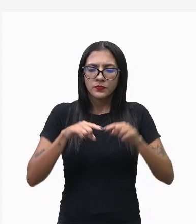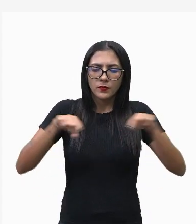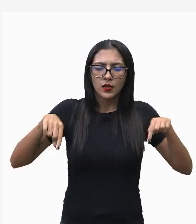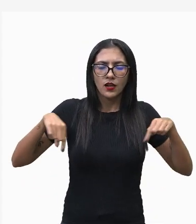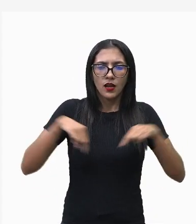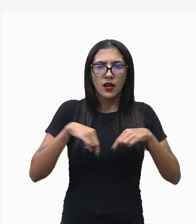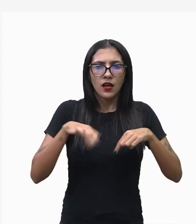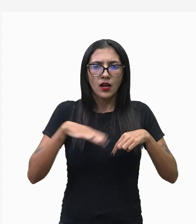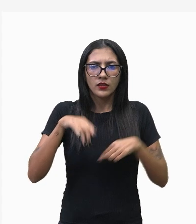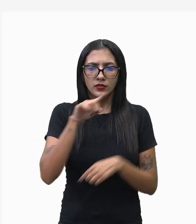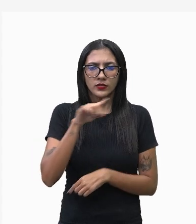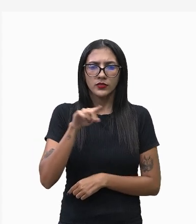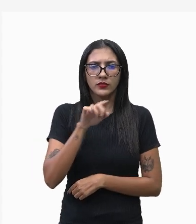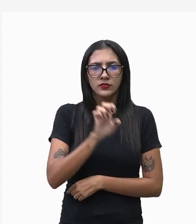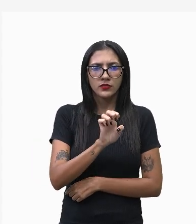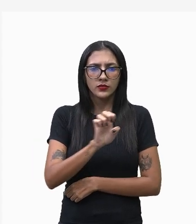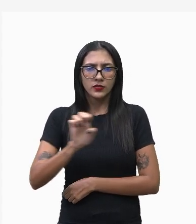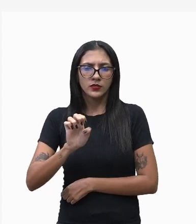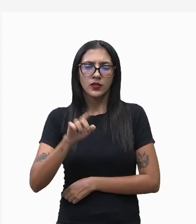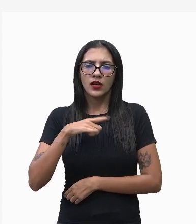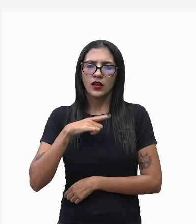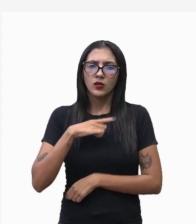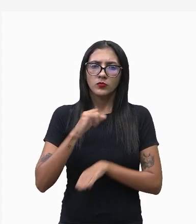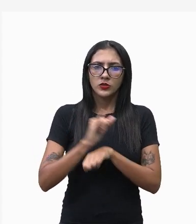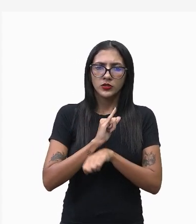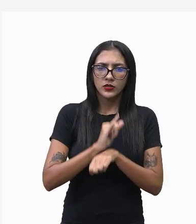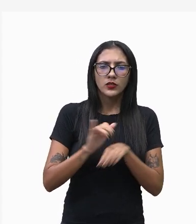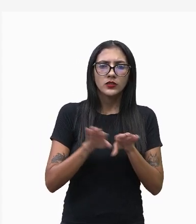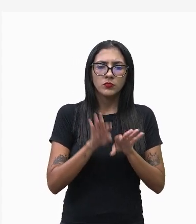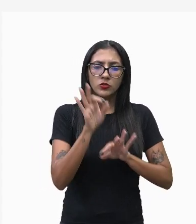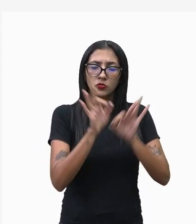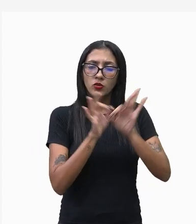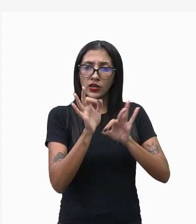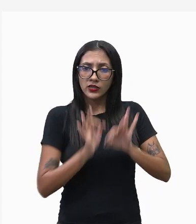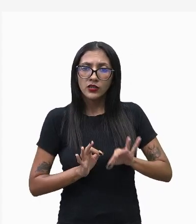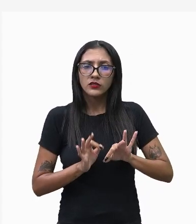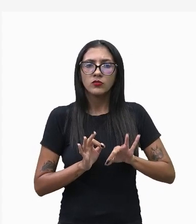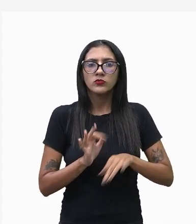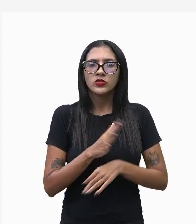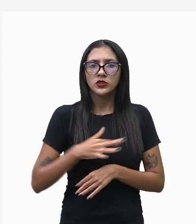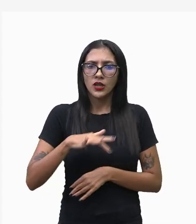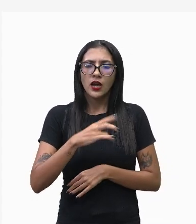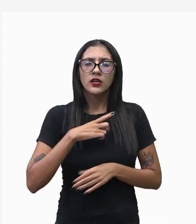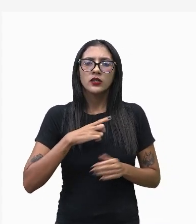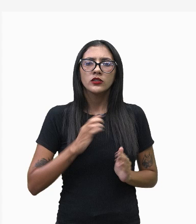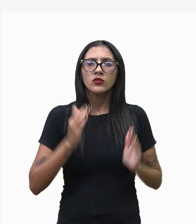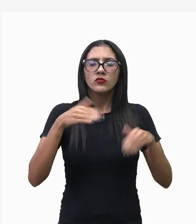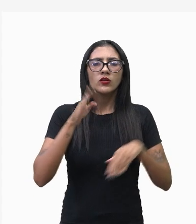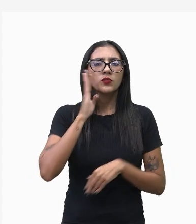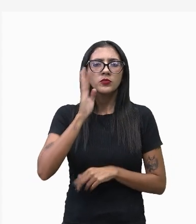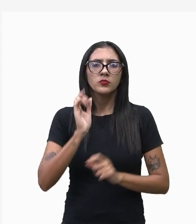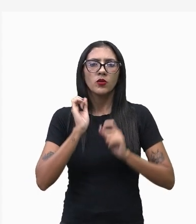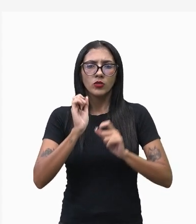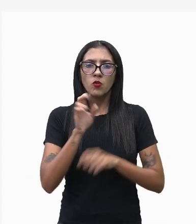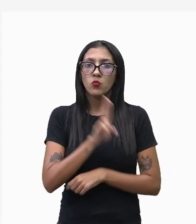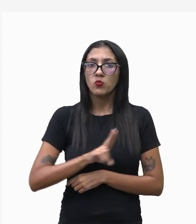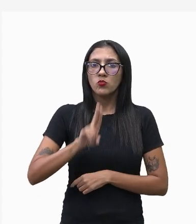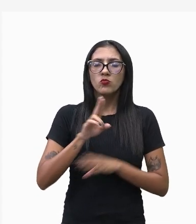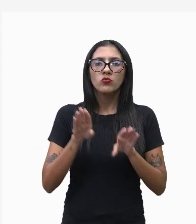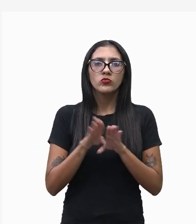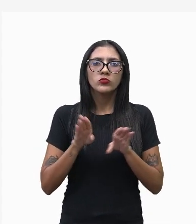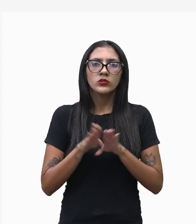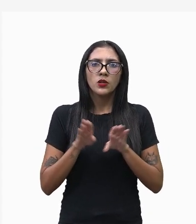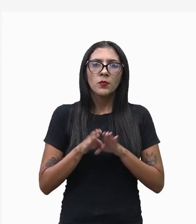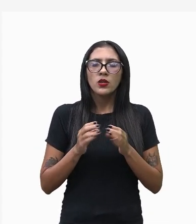econômico é uma ferramenta de planejamento territorial que visa ordenar o uso e a ocupação